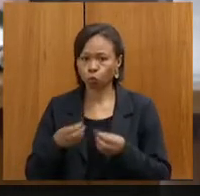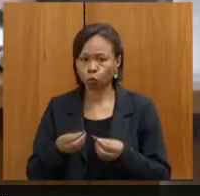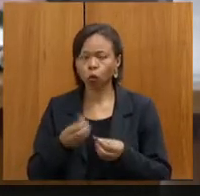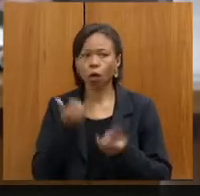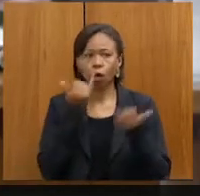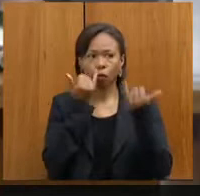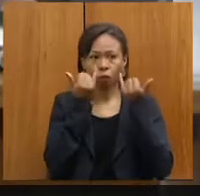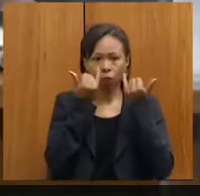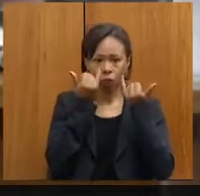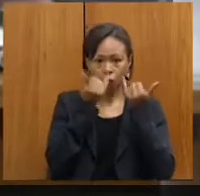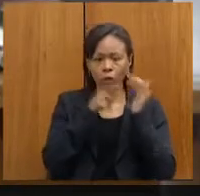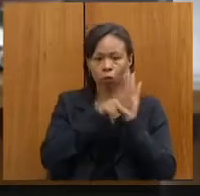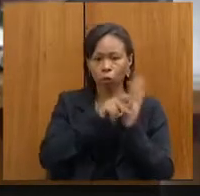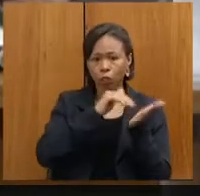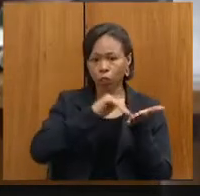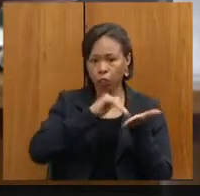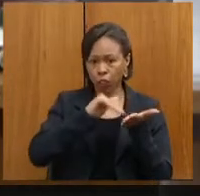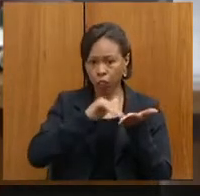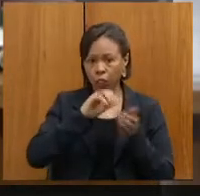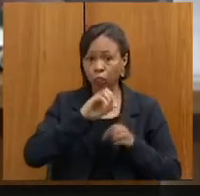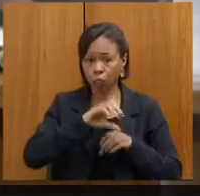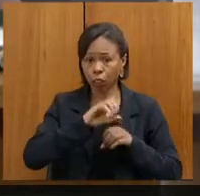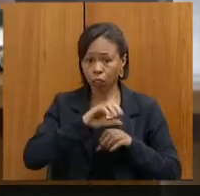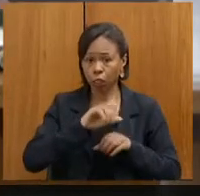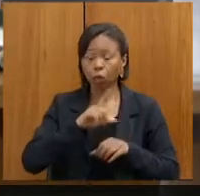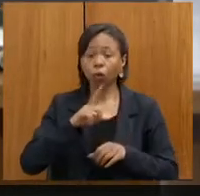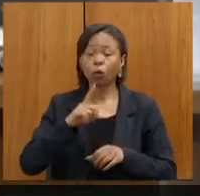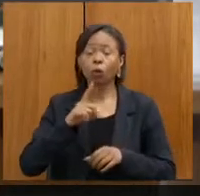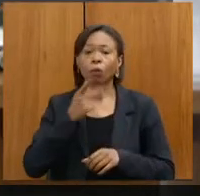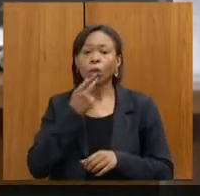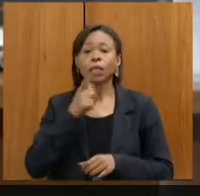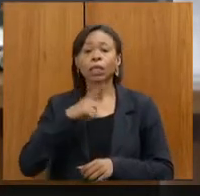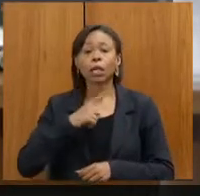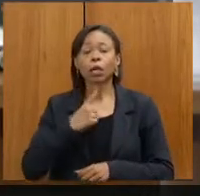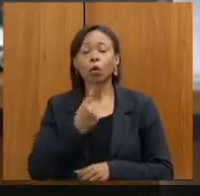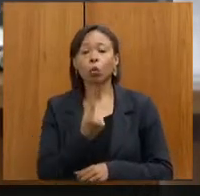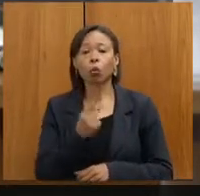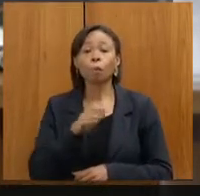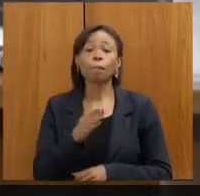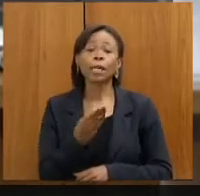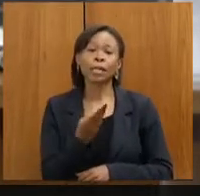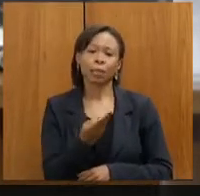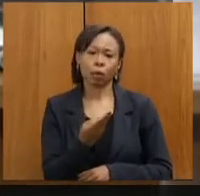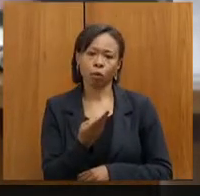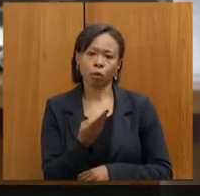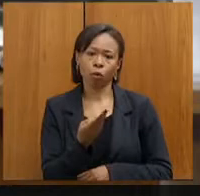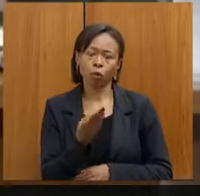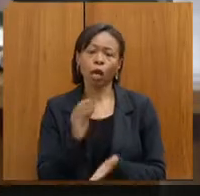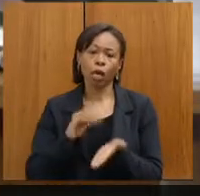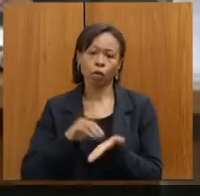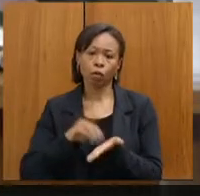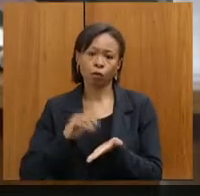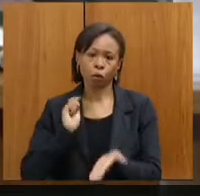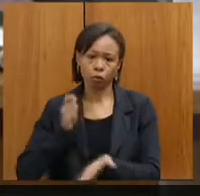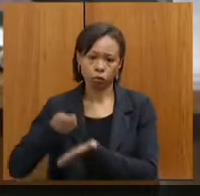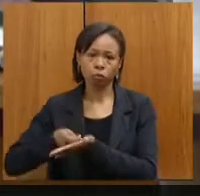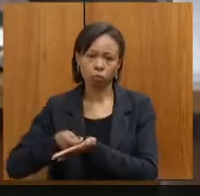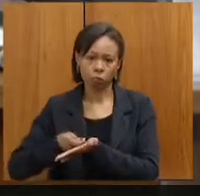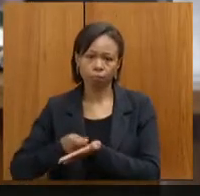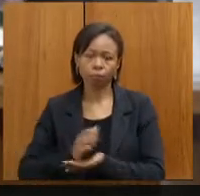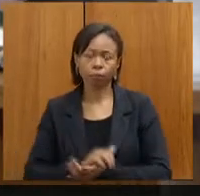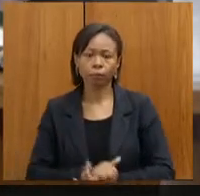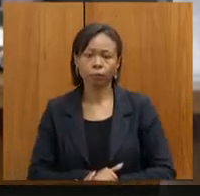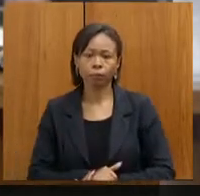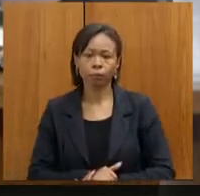pela secretária de educação que ainda tem um bilhão o que já tem um bilhão empenhado ainda não li cuidado né